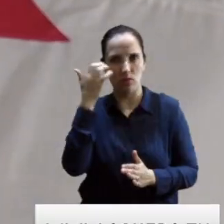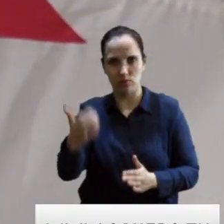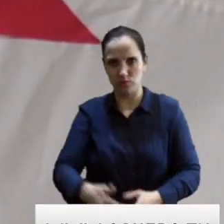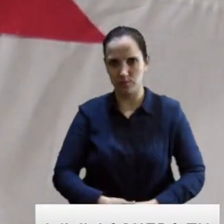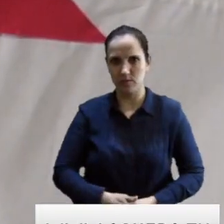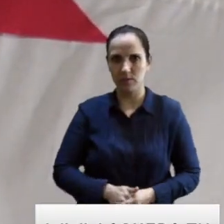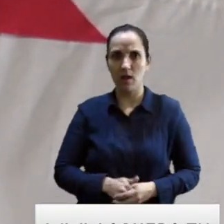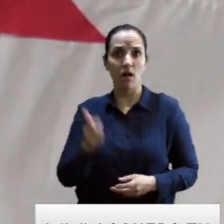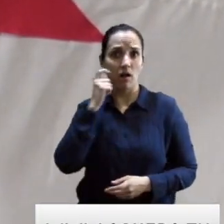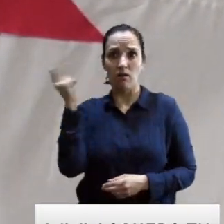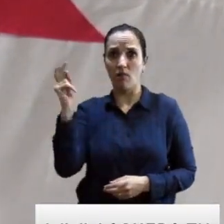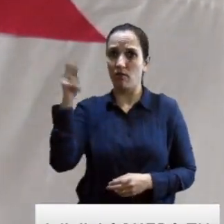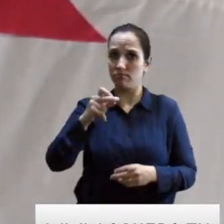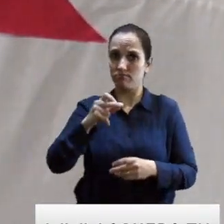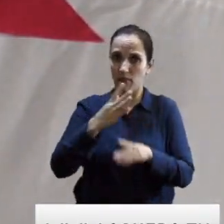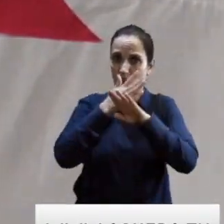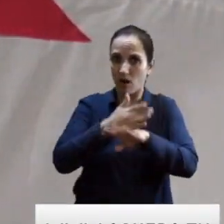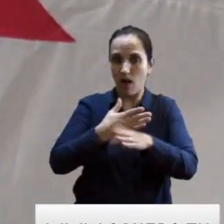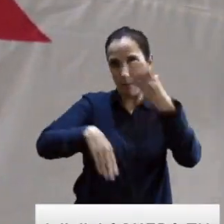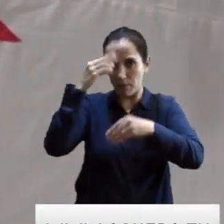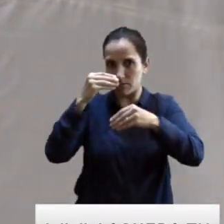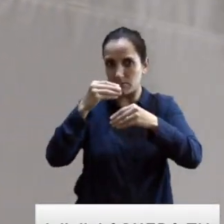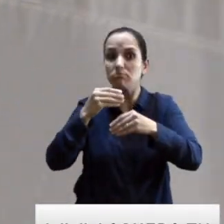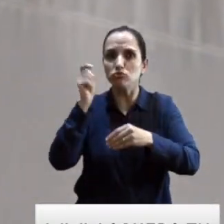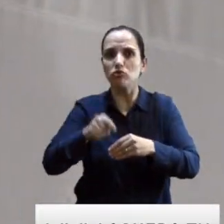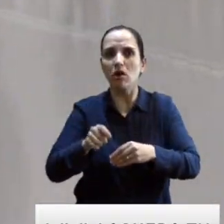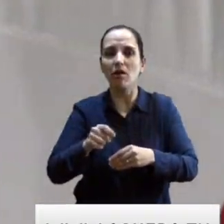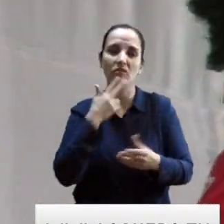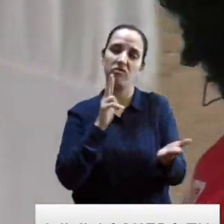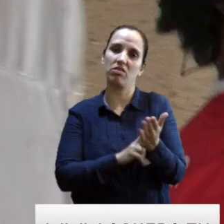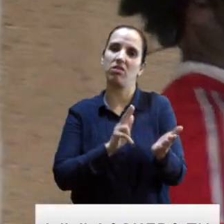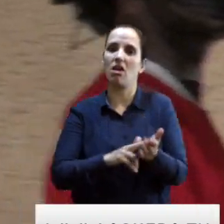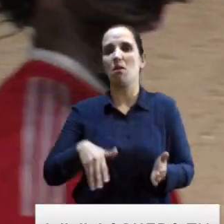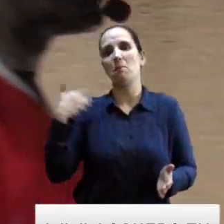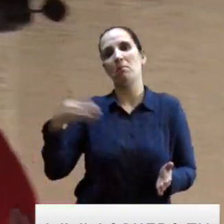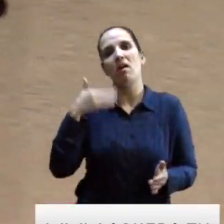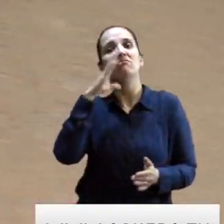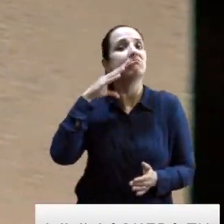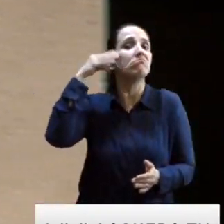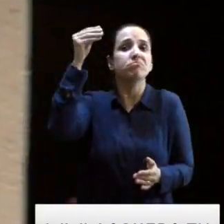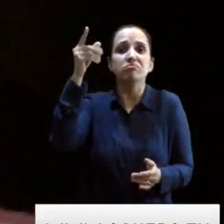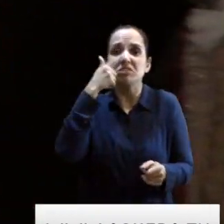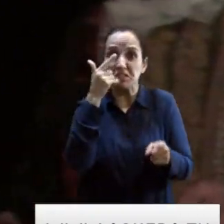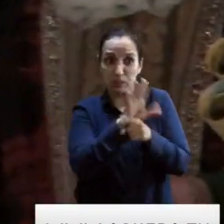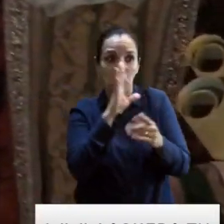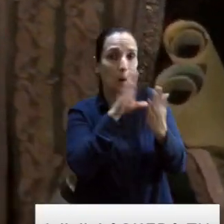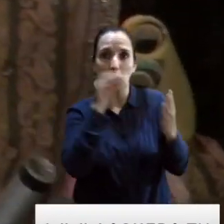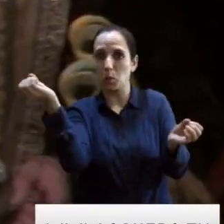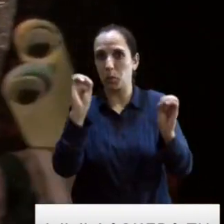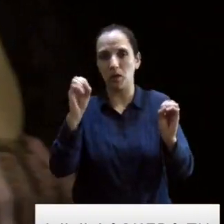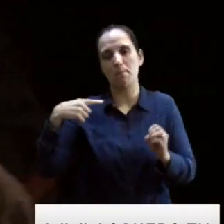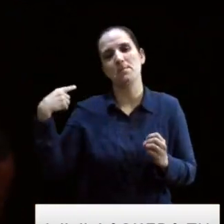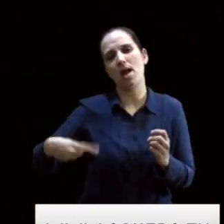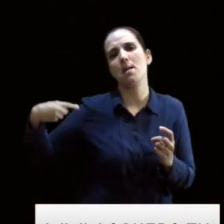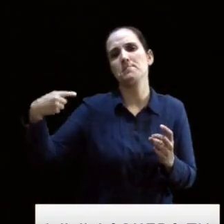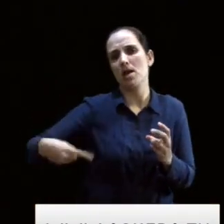para navegar, que aprenda a jogar. É verdade. É pá, só é pena os mais graúdos não seguirem o exemplo. Pois. É todos os anos.